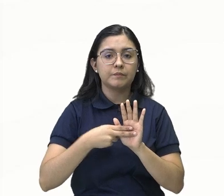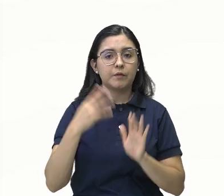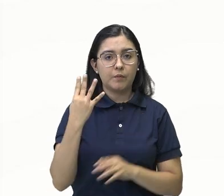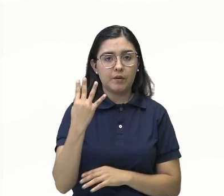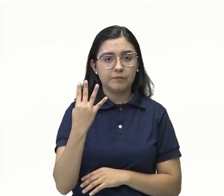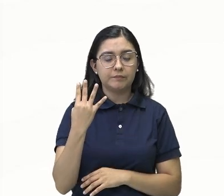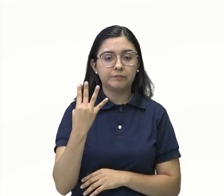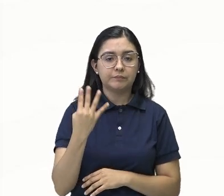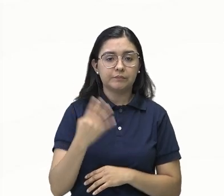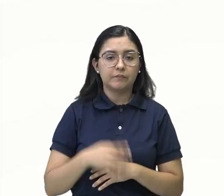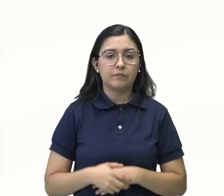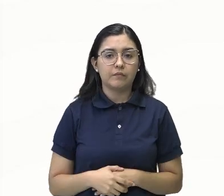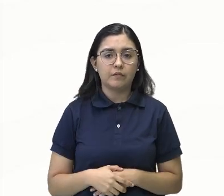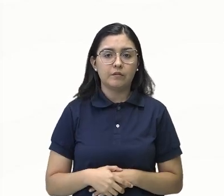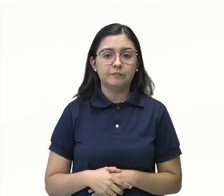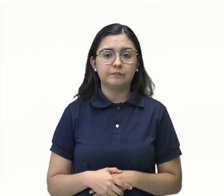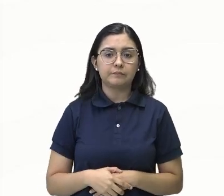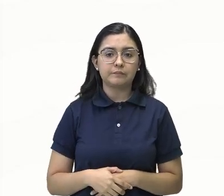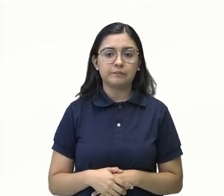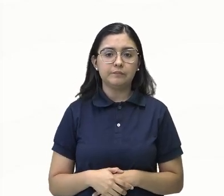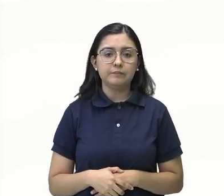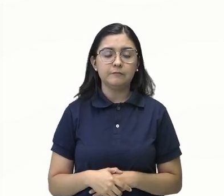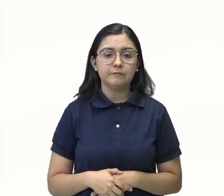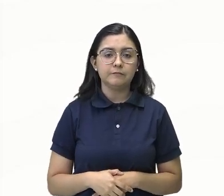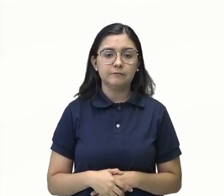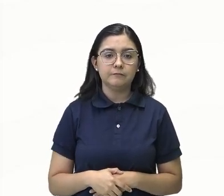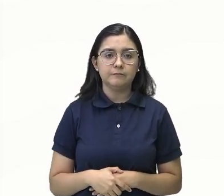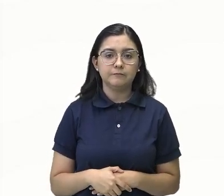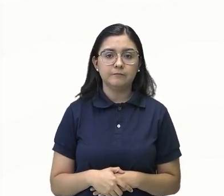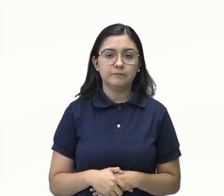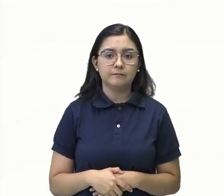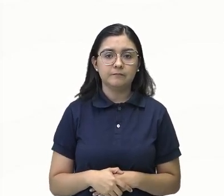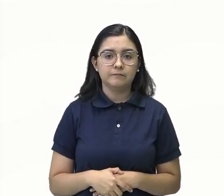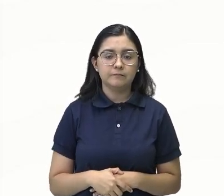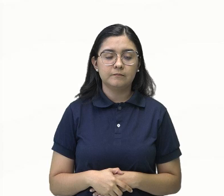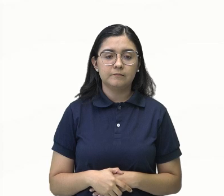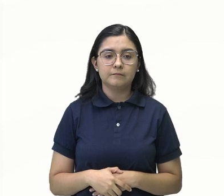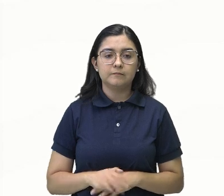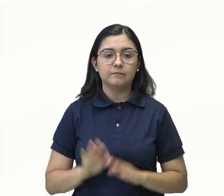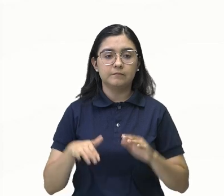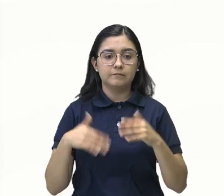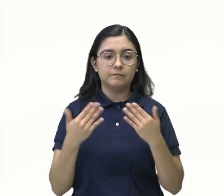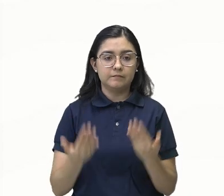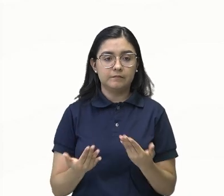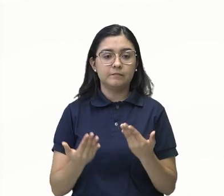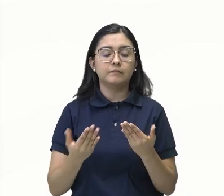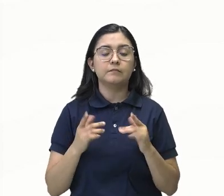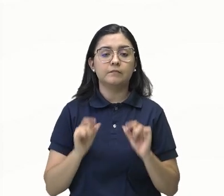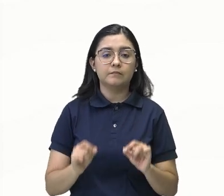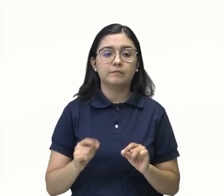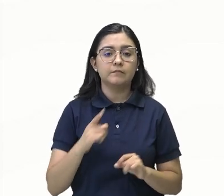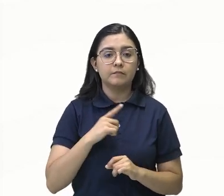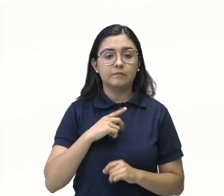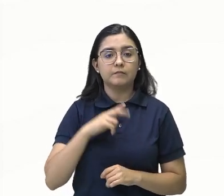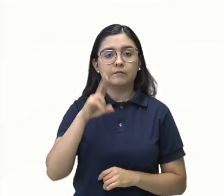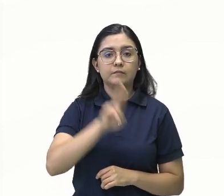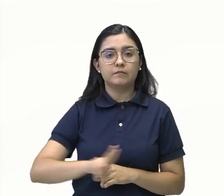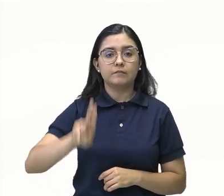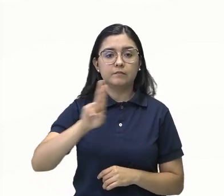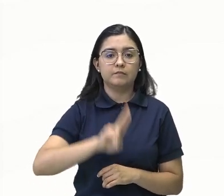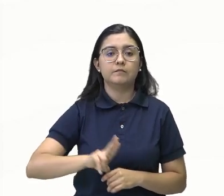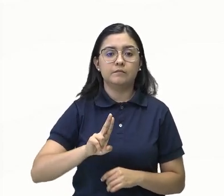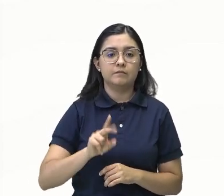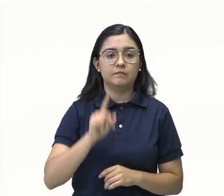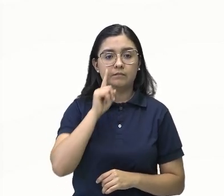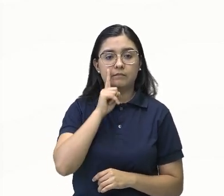de elementos, que aqui na nossa questão é 4. Então, eu vou aplicar